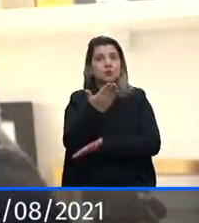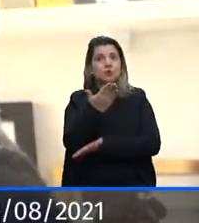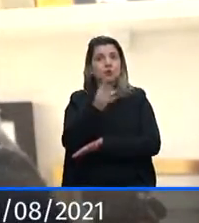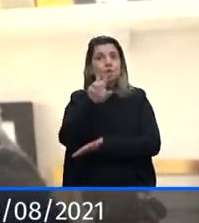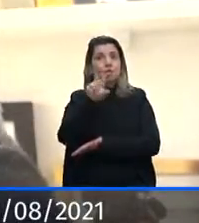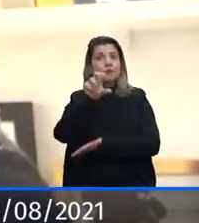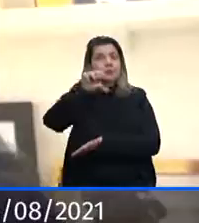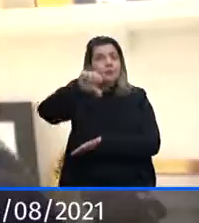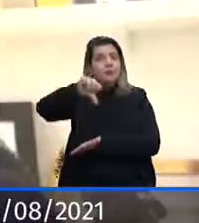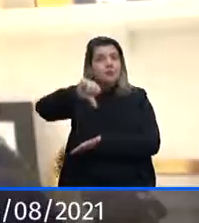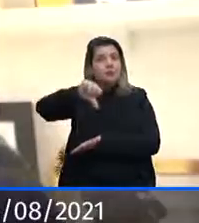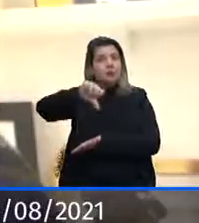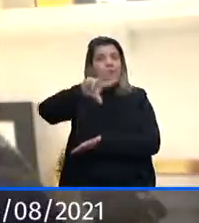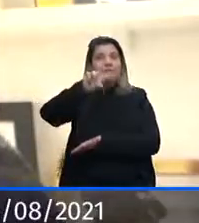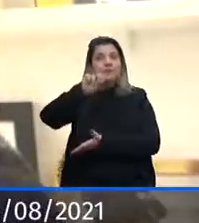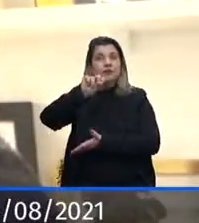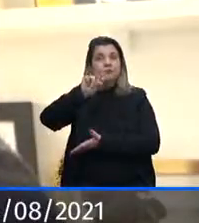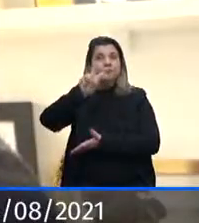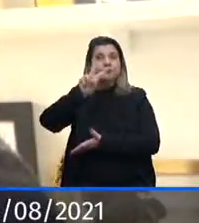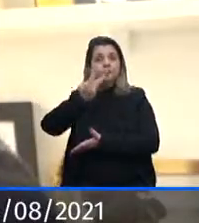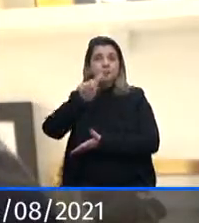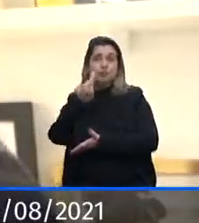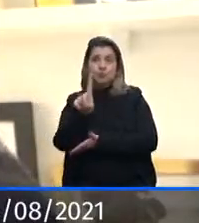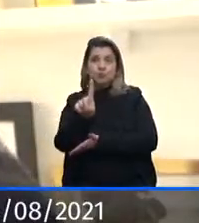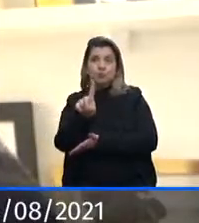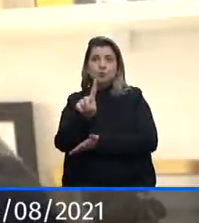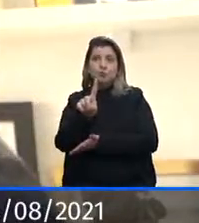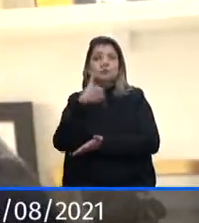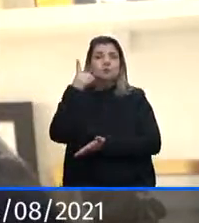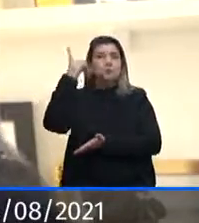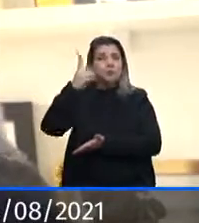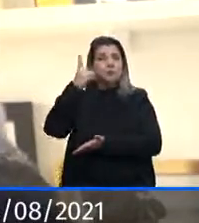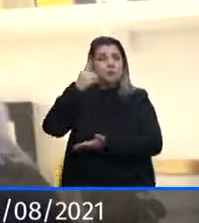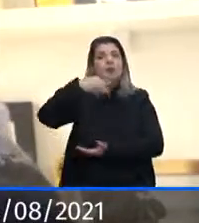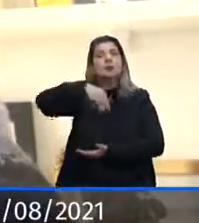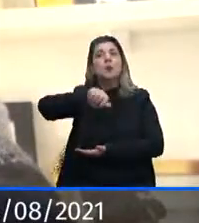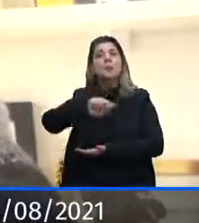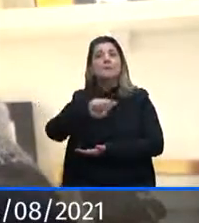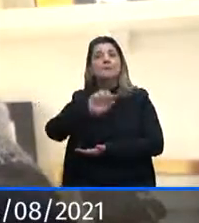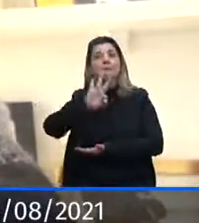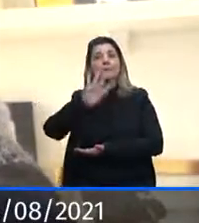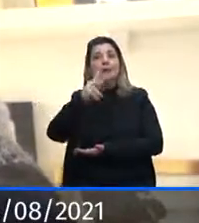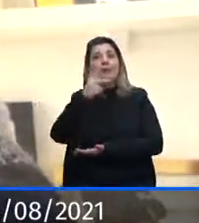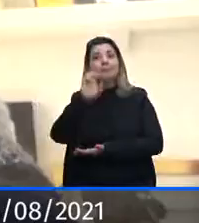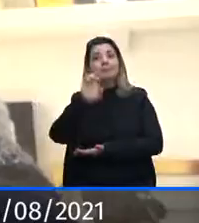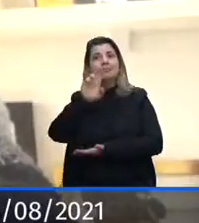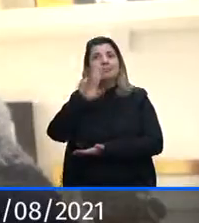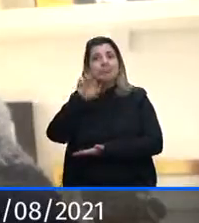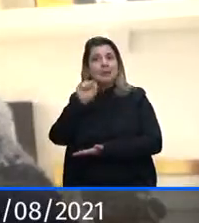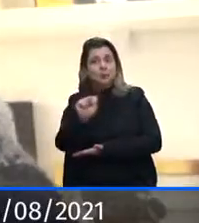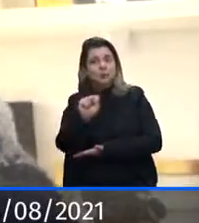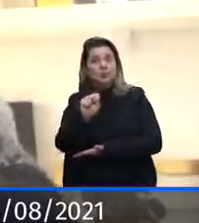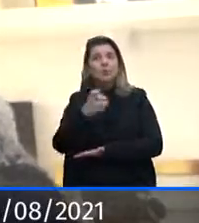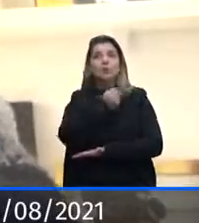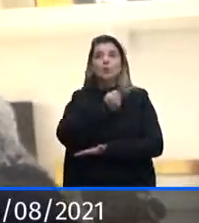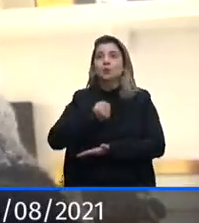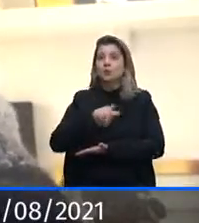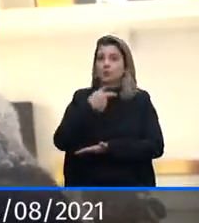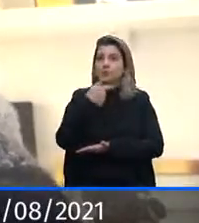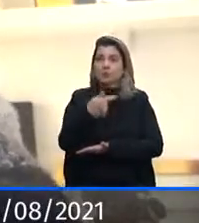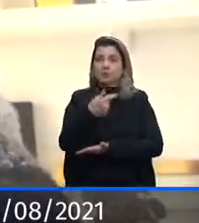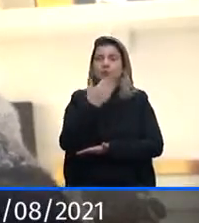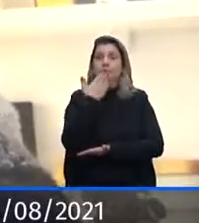requerimento 59-2021, ficou com o deputado Matheus. O item número 7,